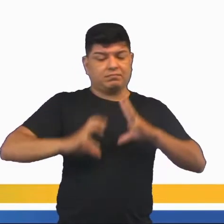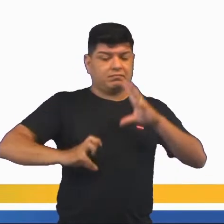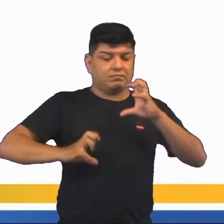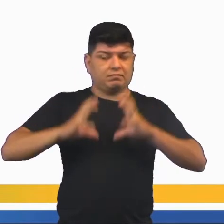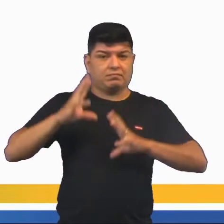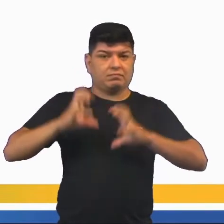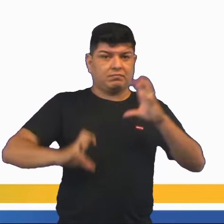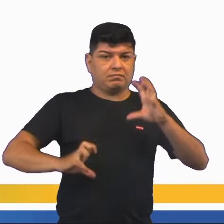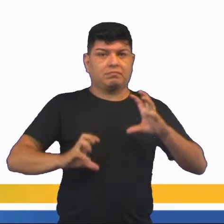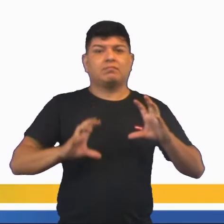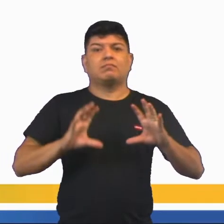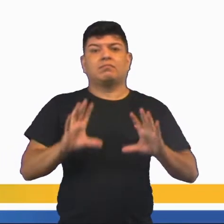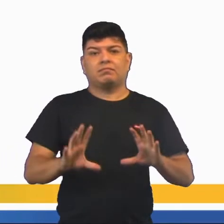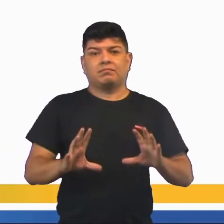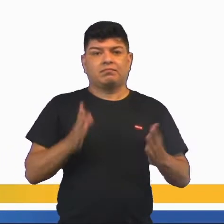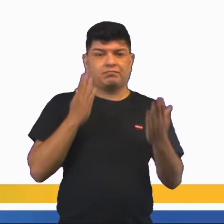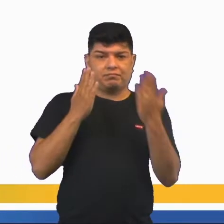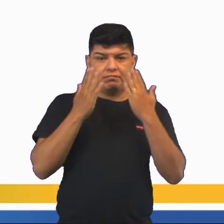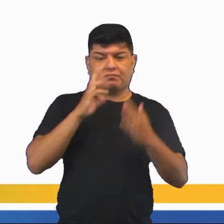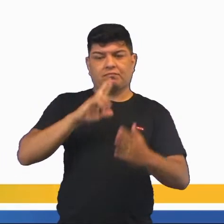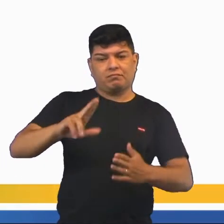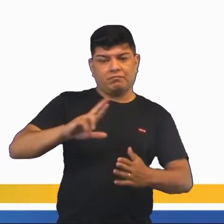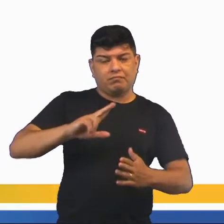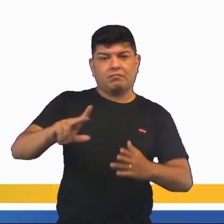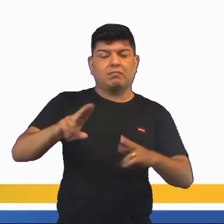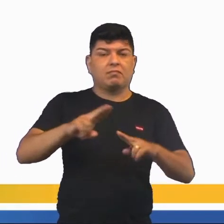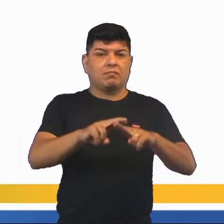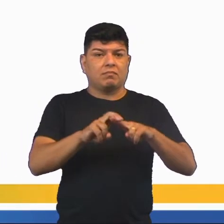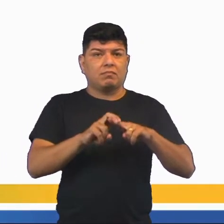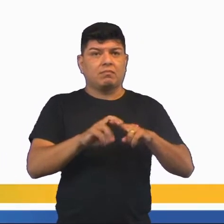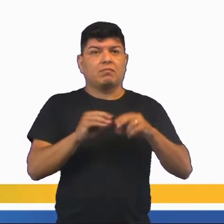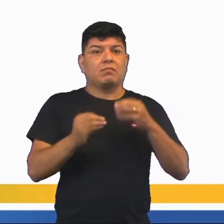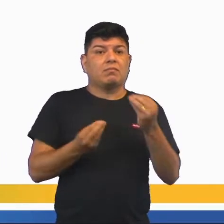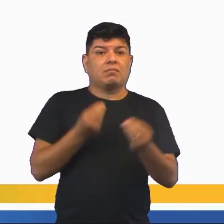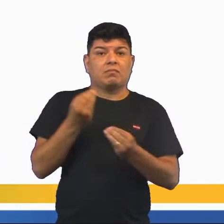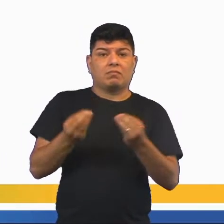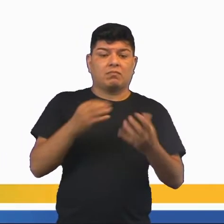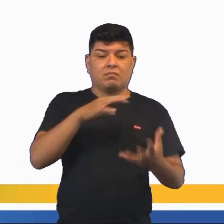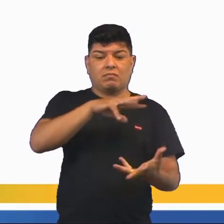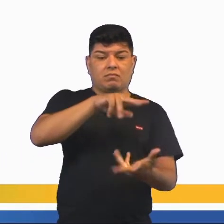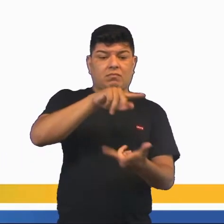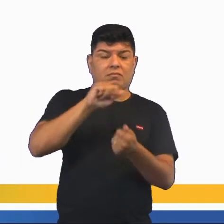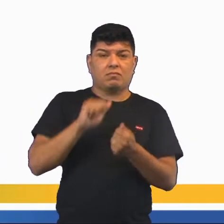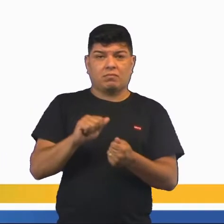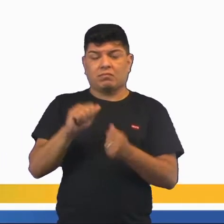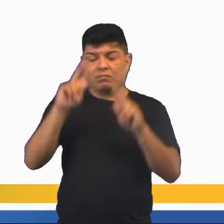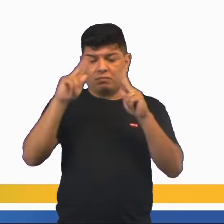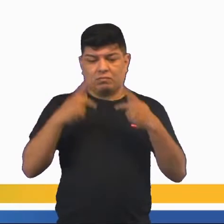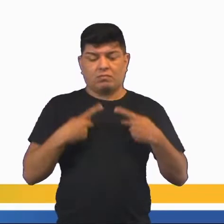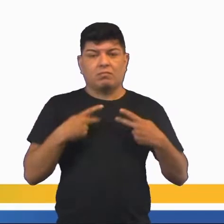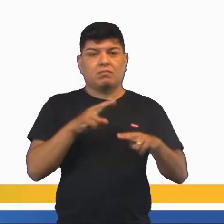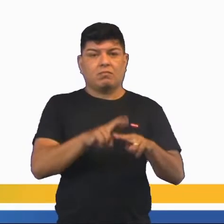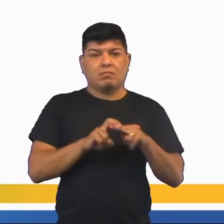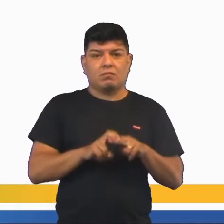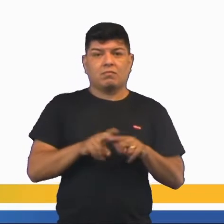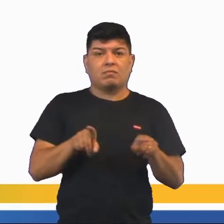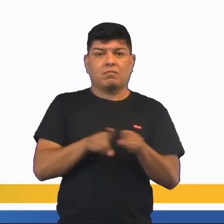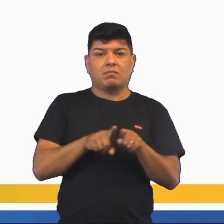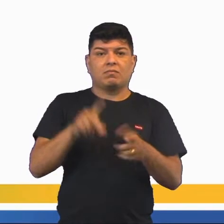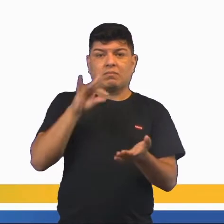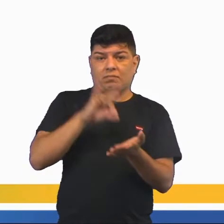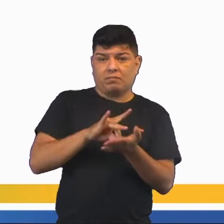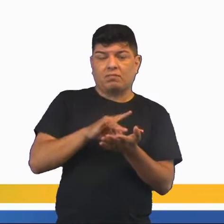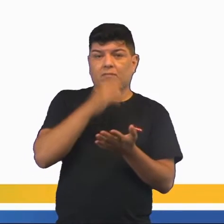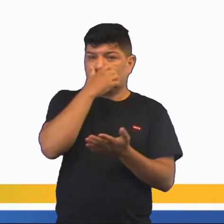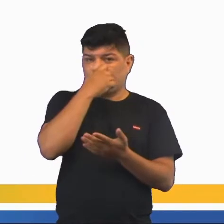conflito. Situação incompatível e antagônica com o que? A humanização, com o ser humano, até com a